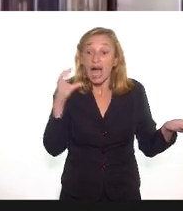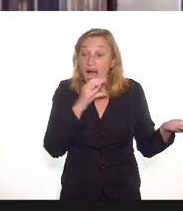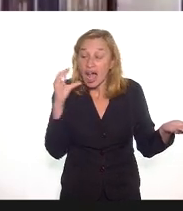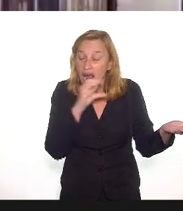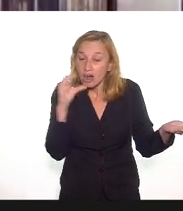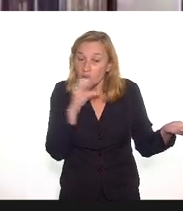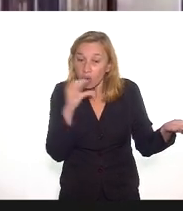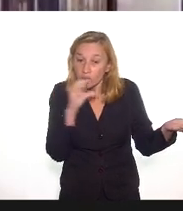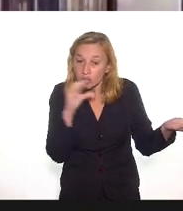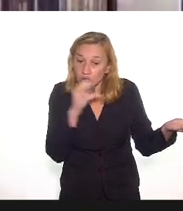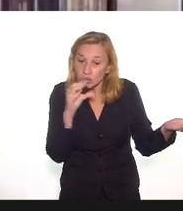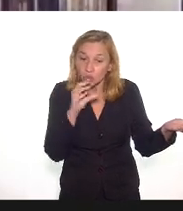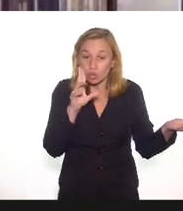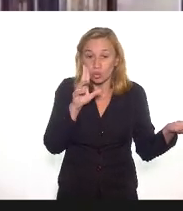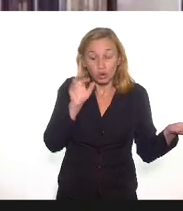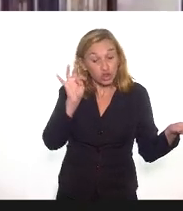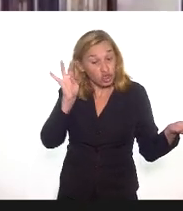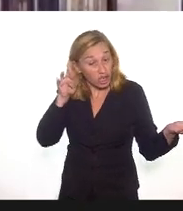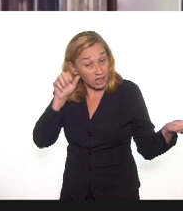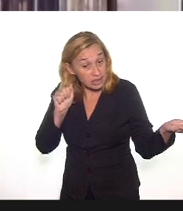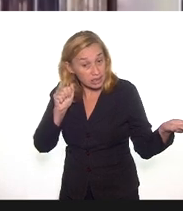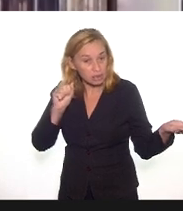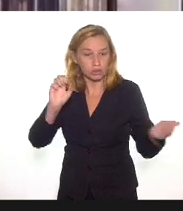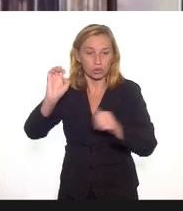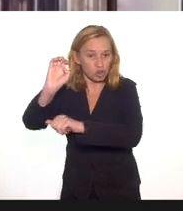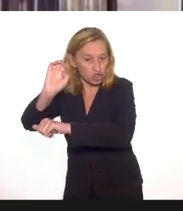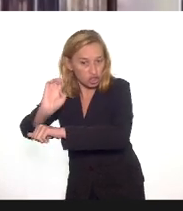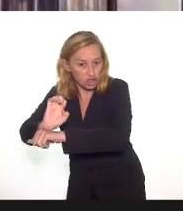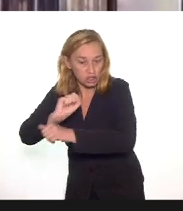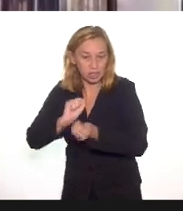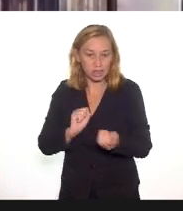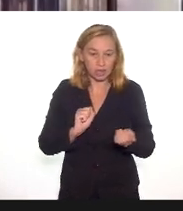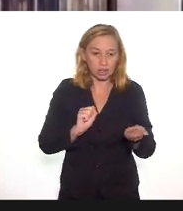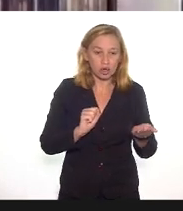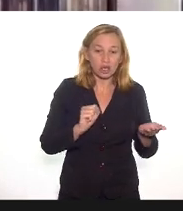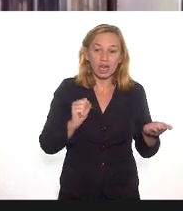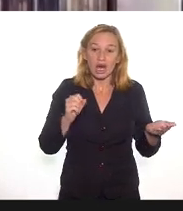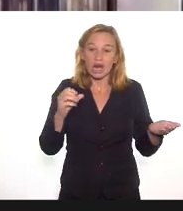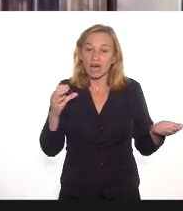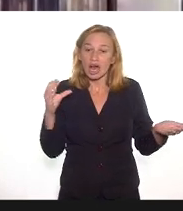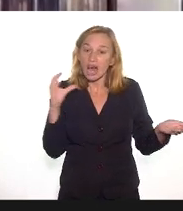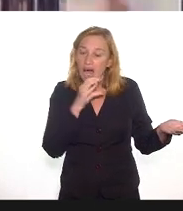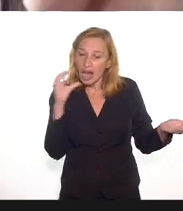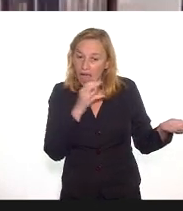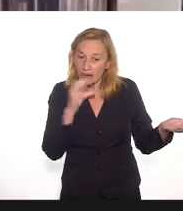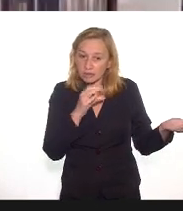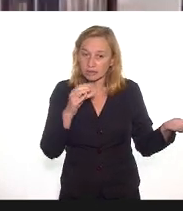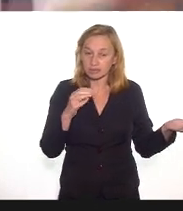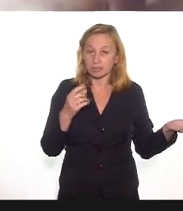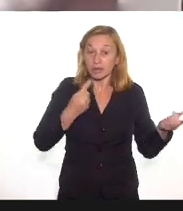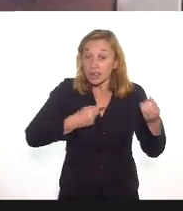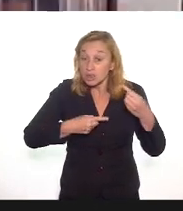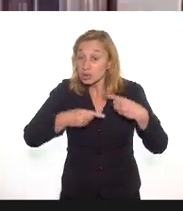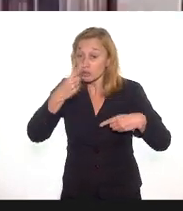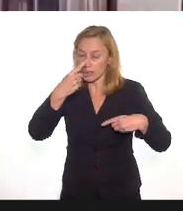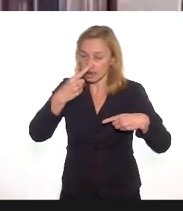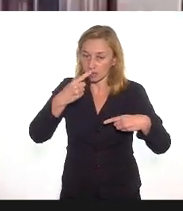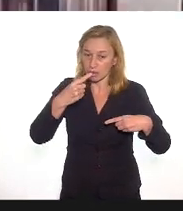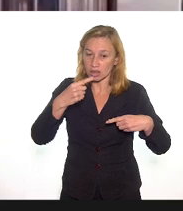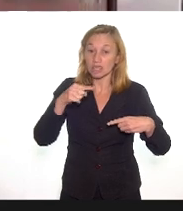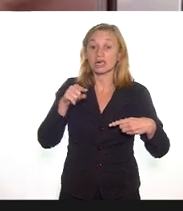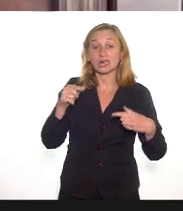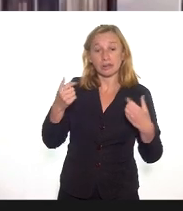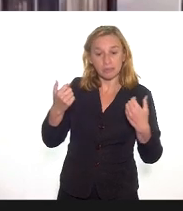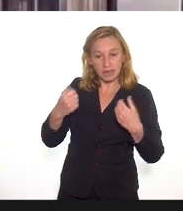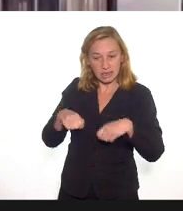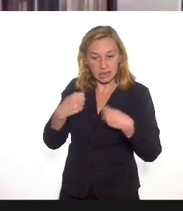do Estado fazer o socorro na superação daquilo que